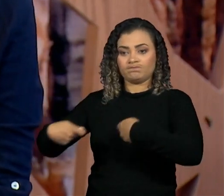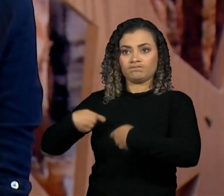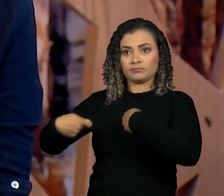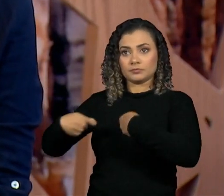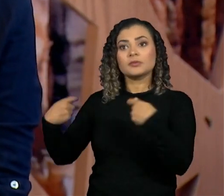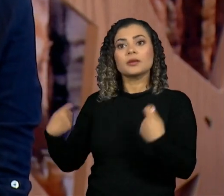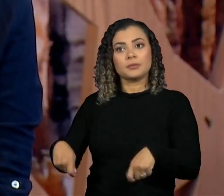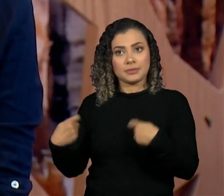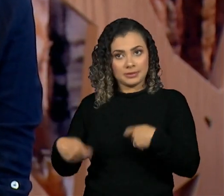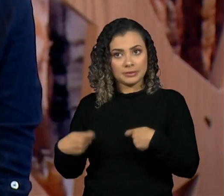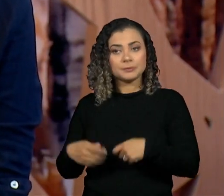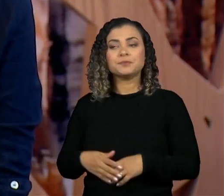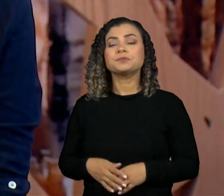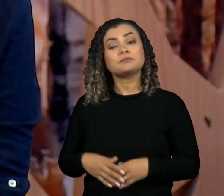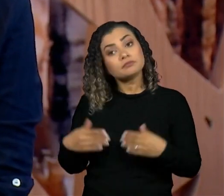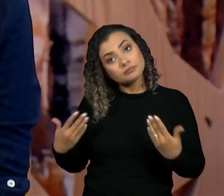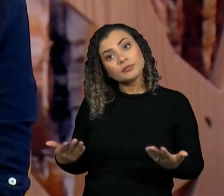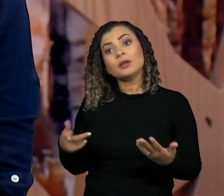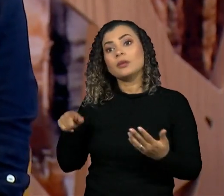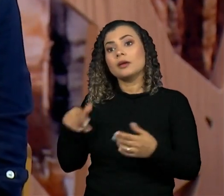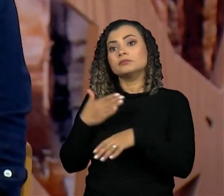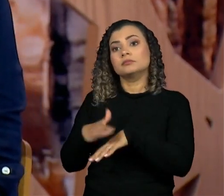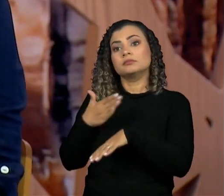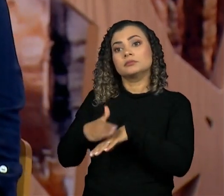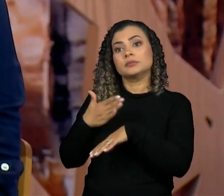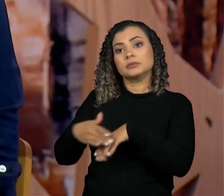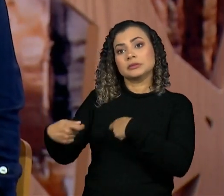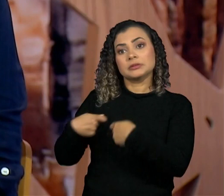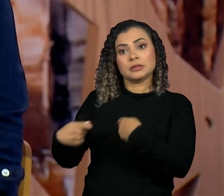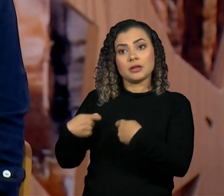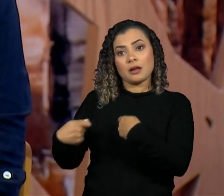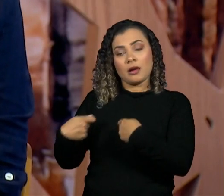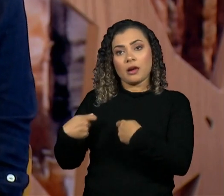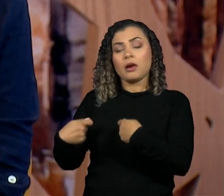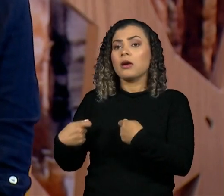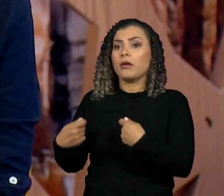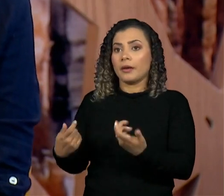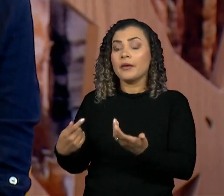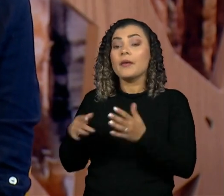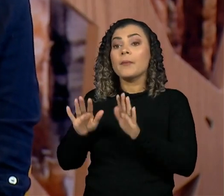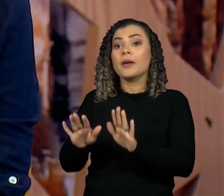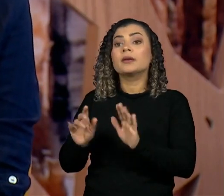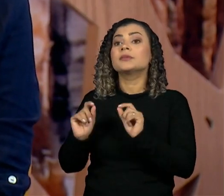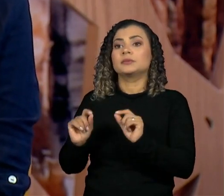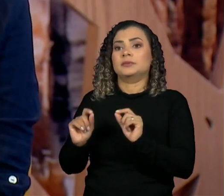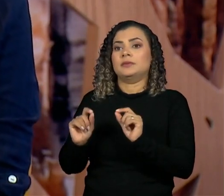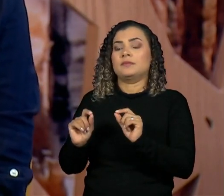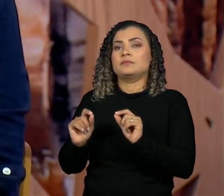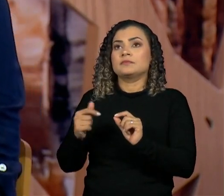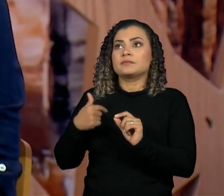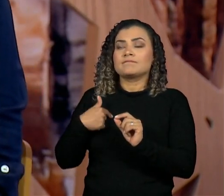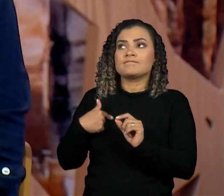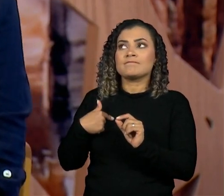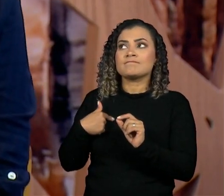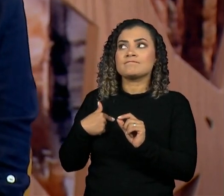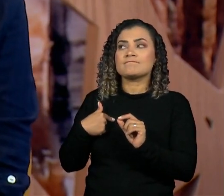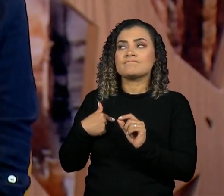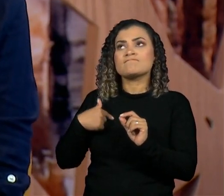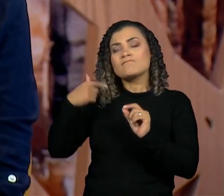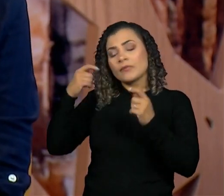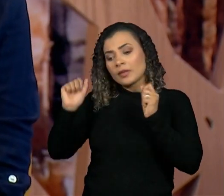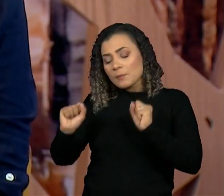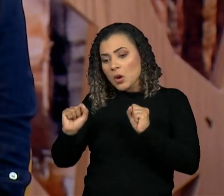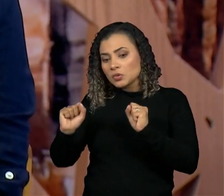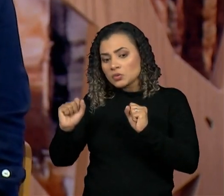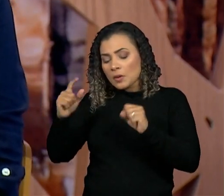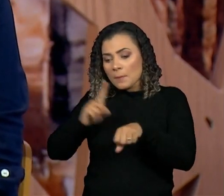momento, né? Então, treinando, claro, o que você vai apresentar, mas treinando também o que eu posso acionar neste